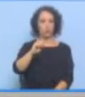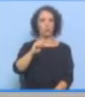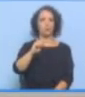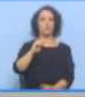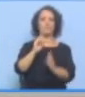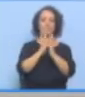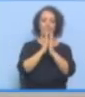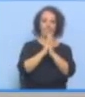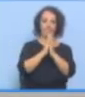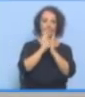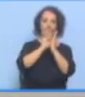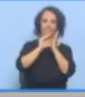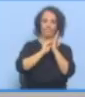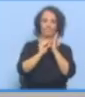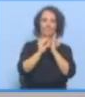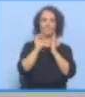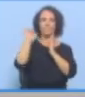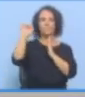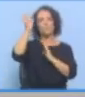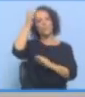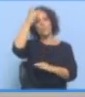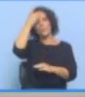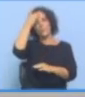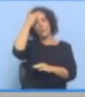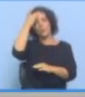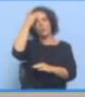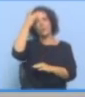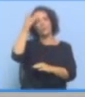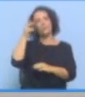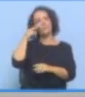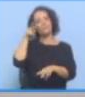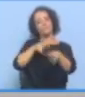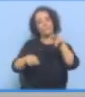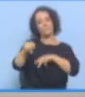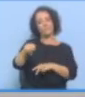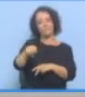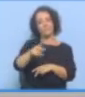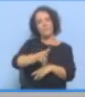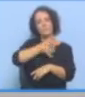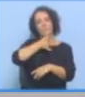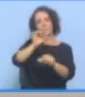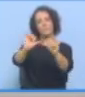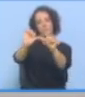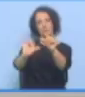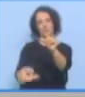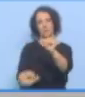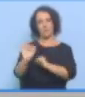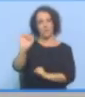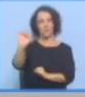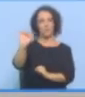que tem uma visão particular sobre a mensagem e a ação de